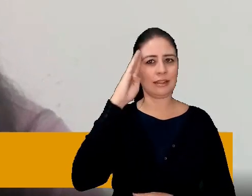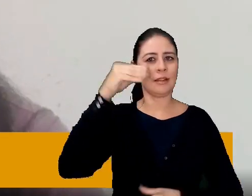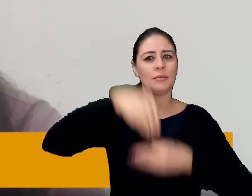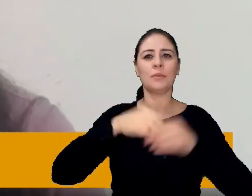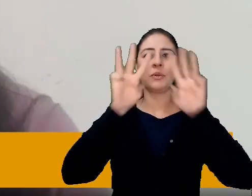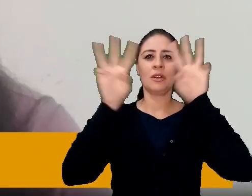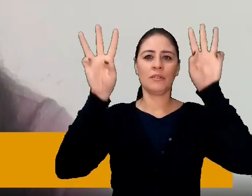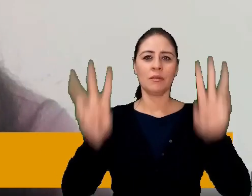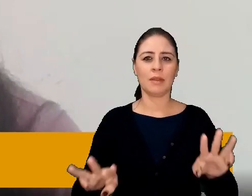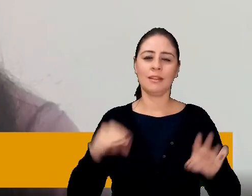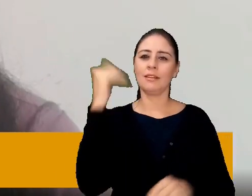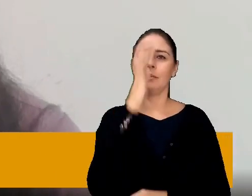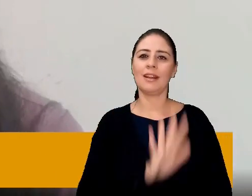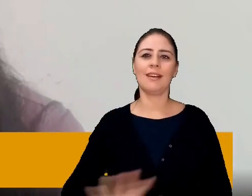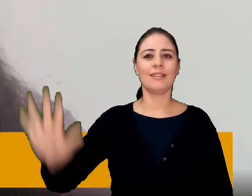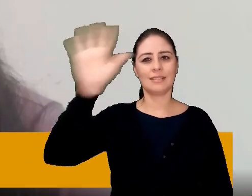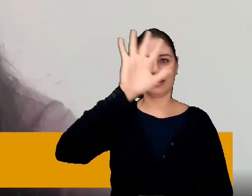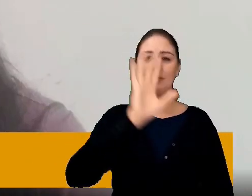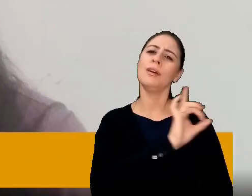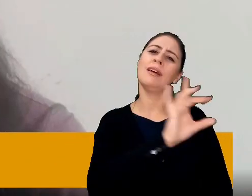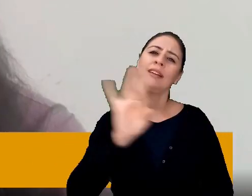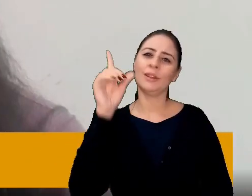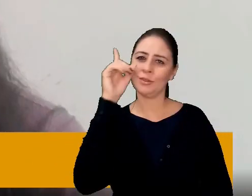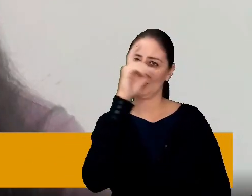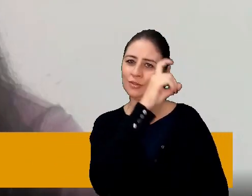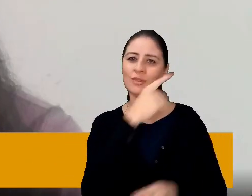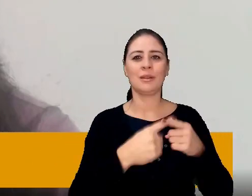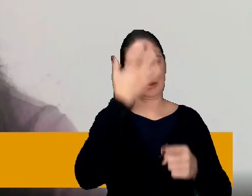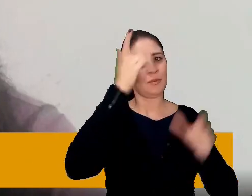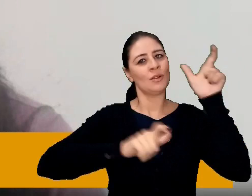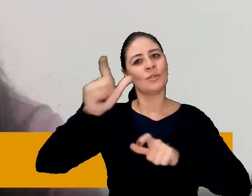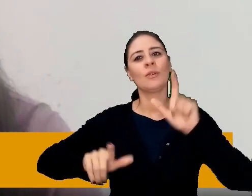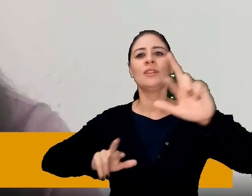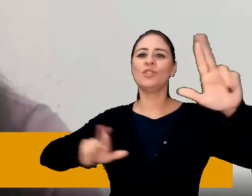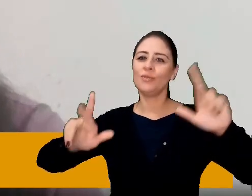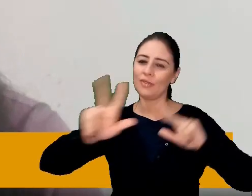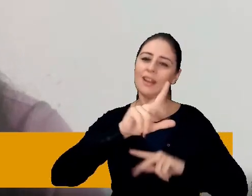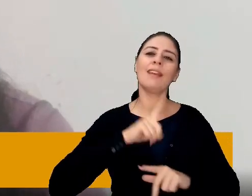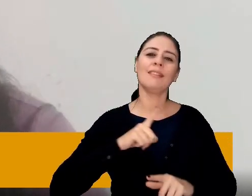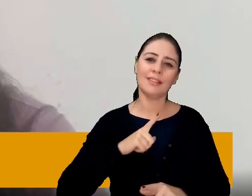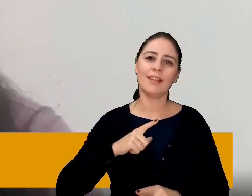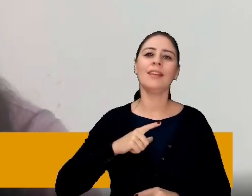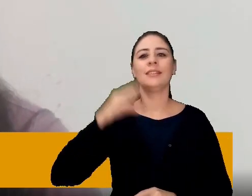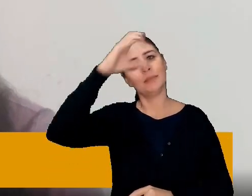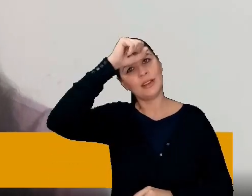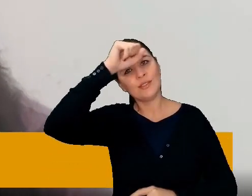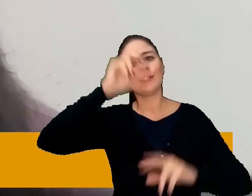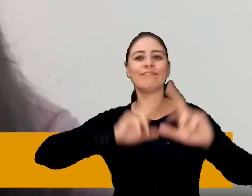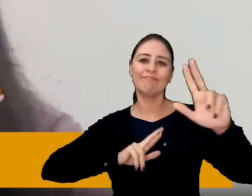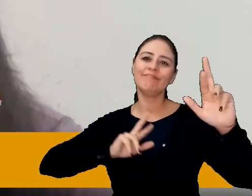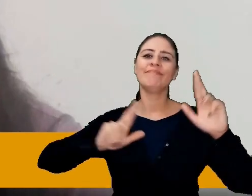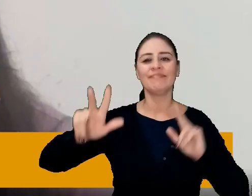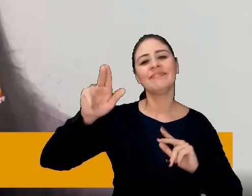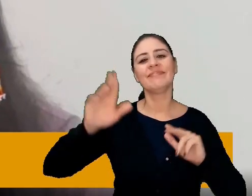gente é mais de 60 acadêmicos na UFPR do Brasil todo. cada um com a sua dificuldade, porque as pessoas são